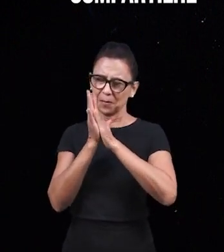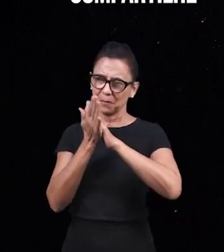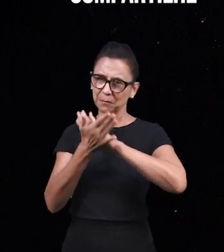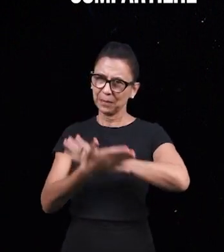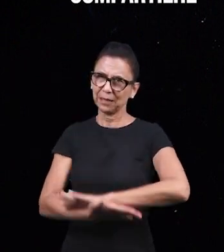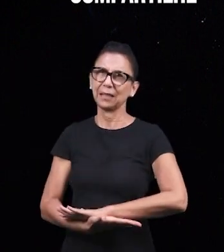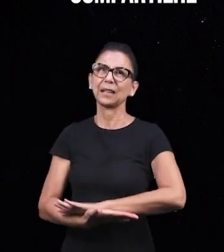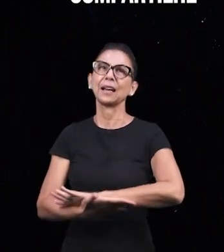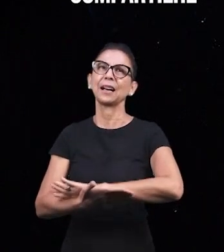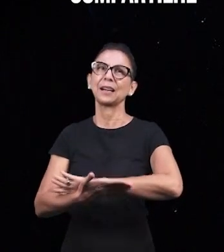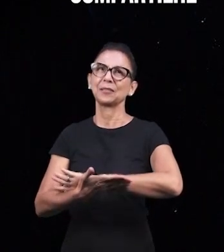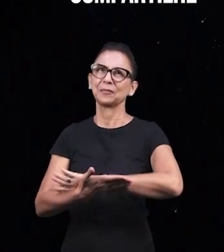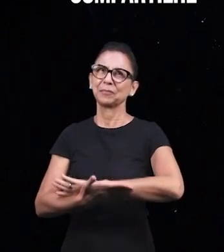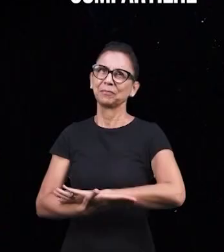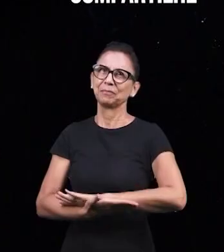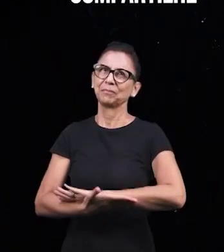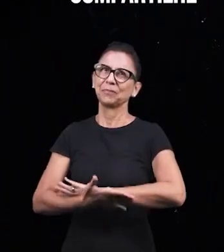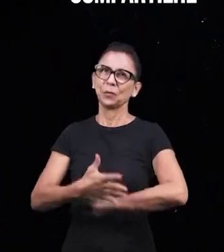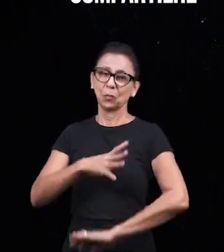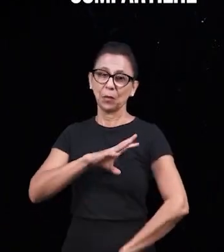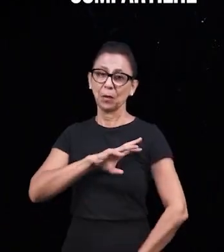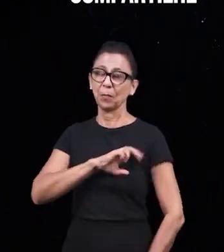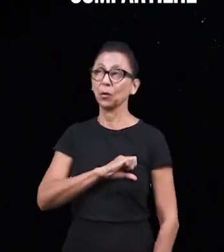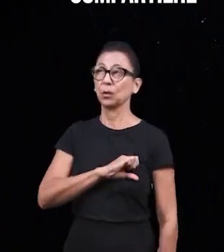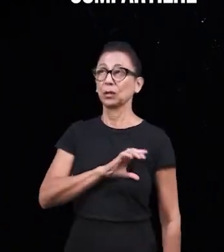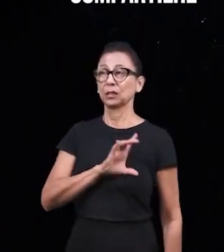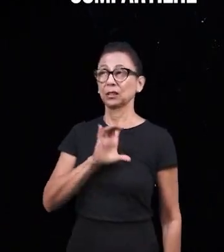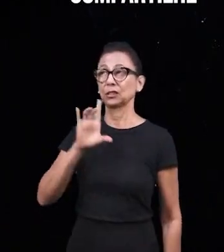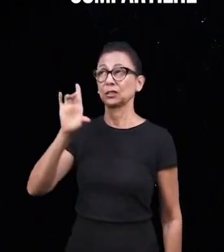apagar, nem os